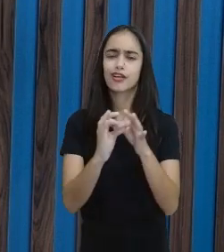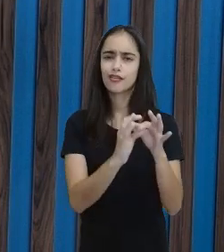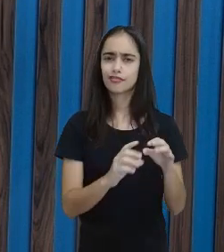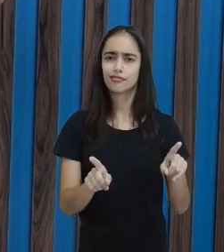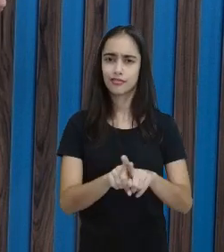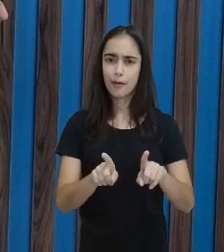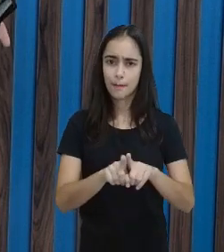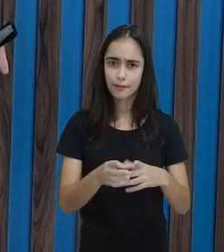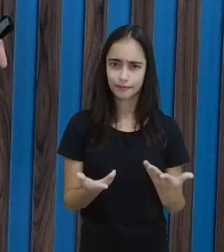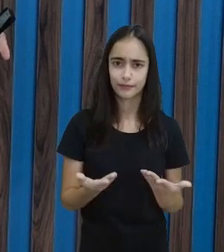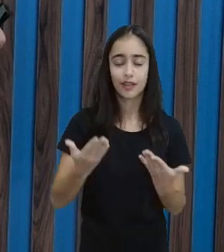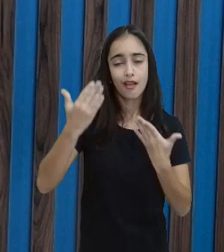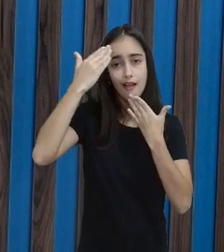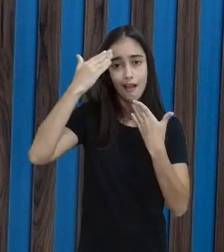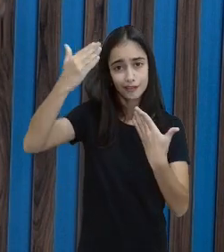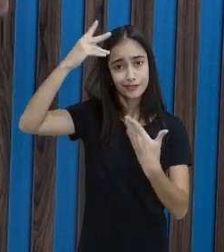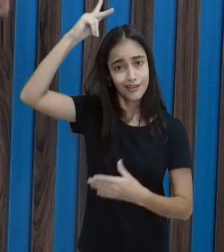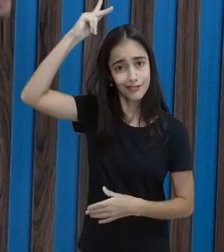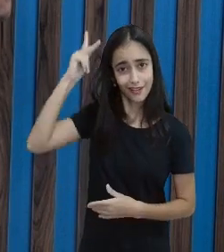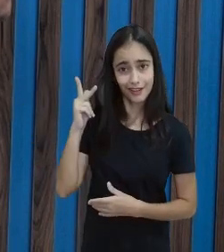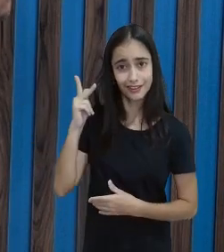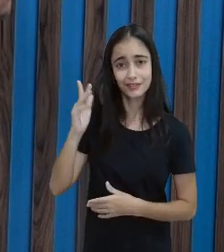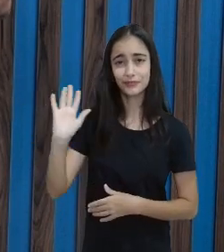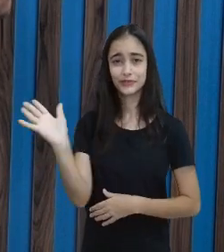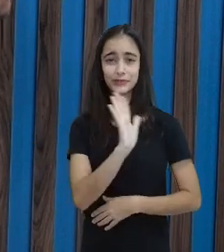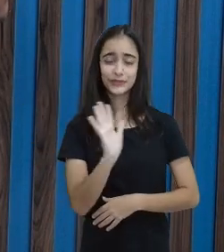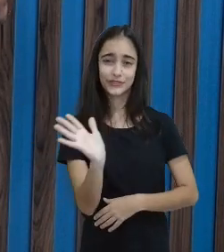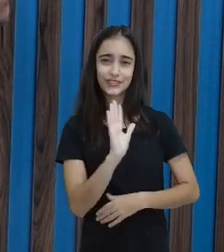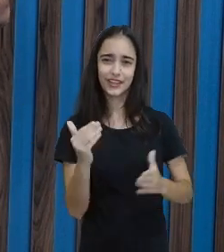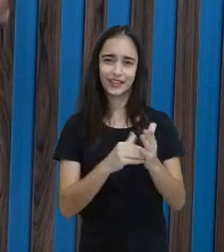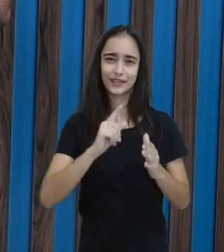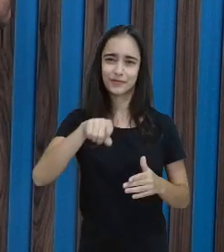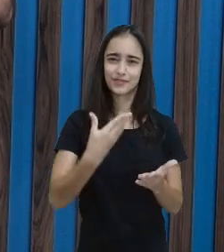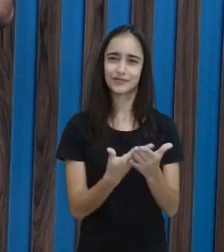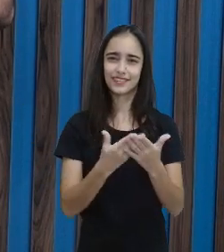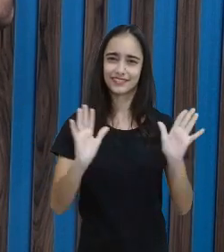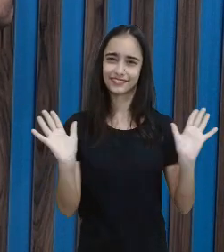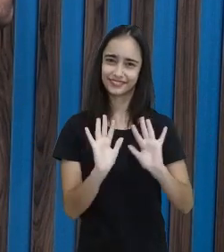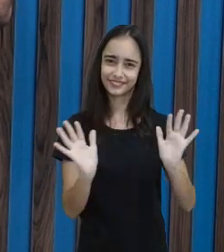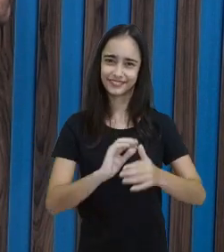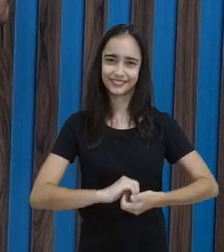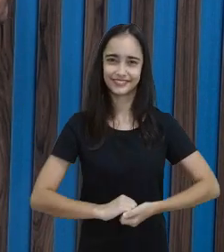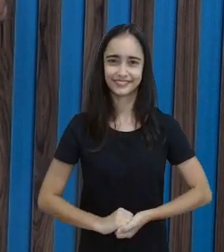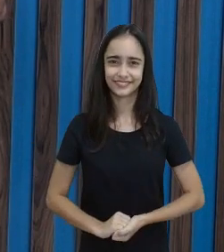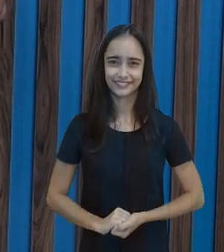Agradecer a Karen e tchau, tchau. Até a nossa próxima aula.